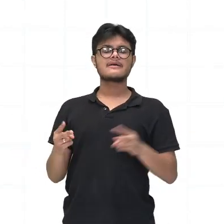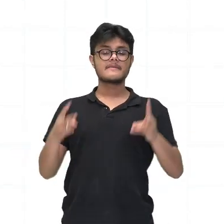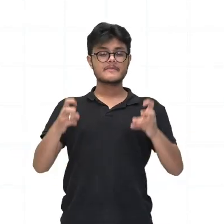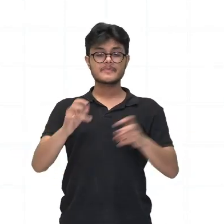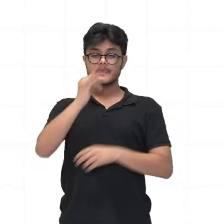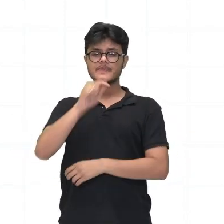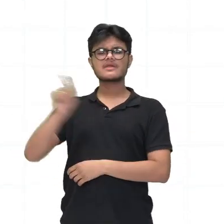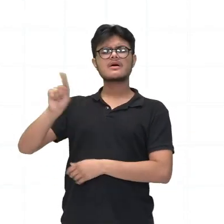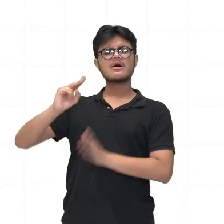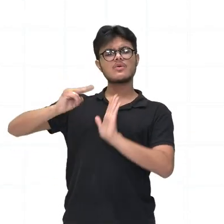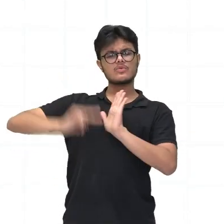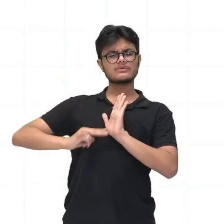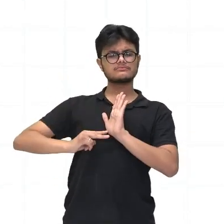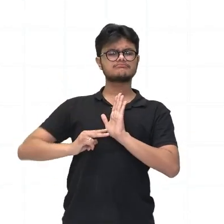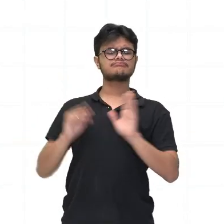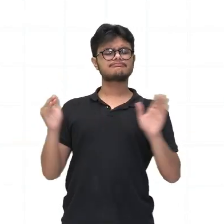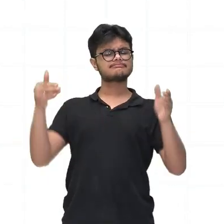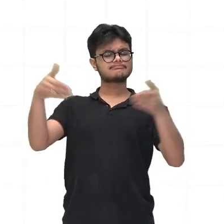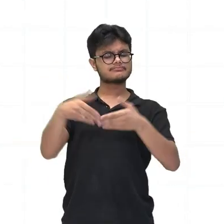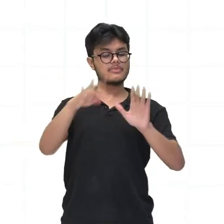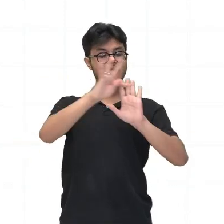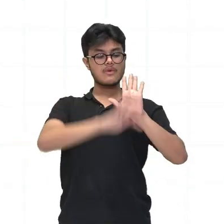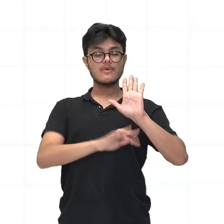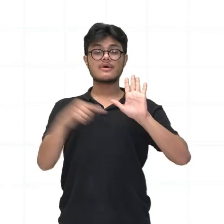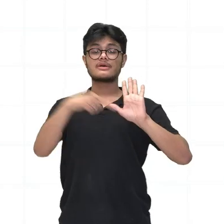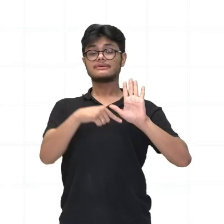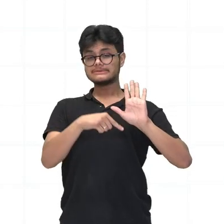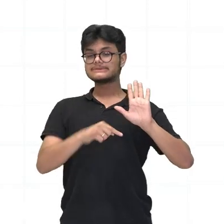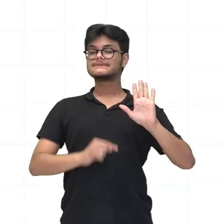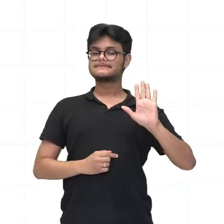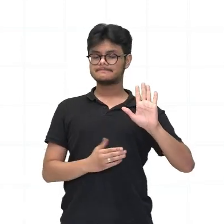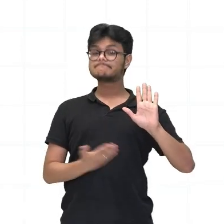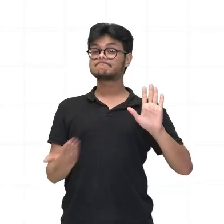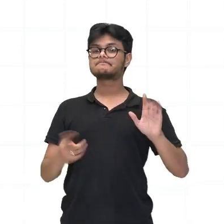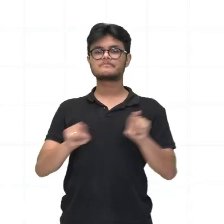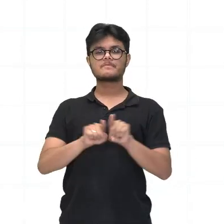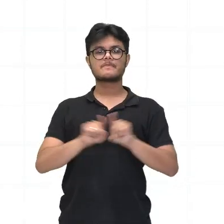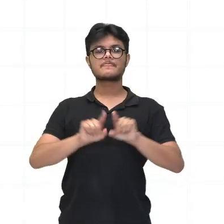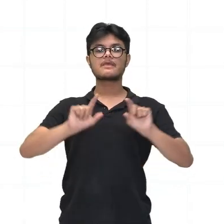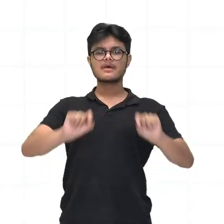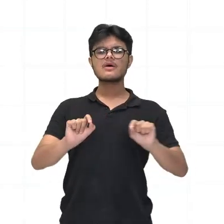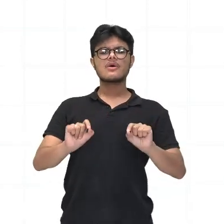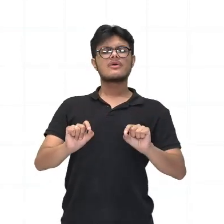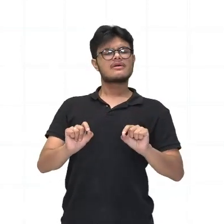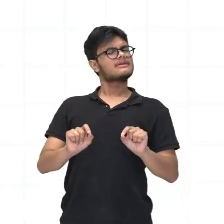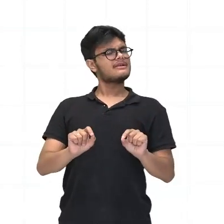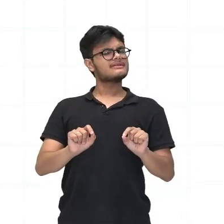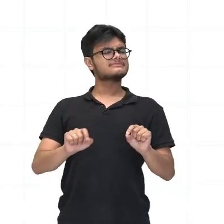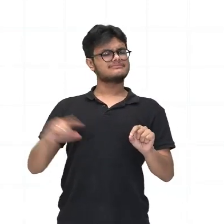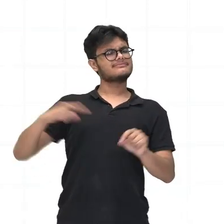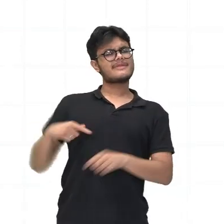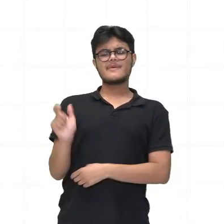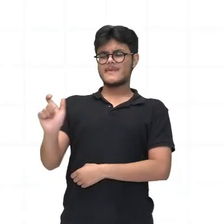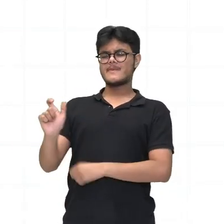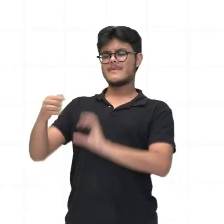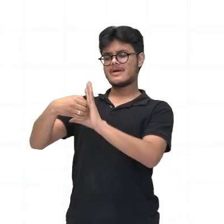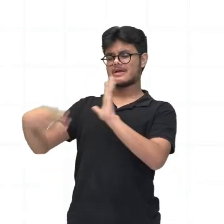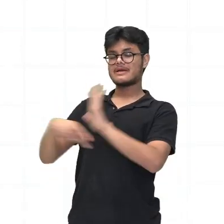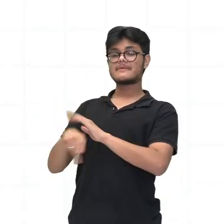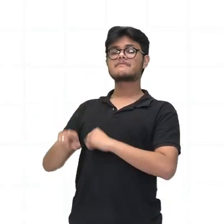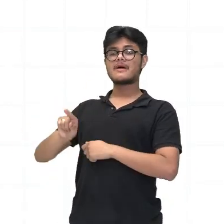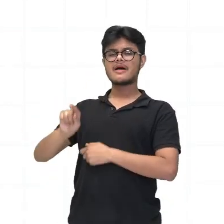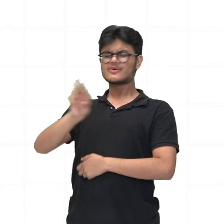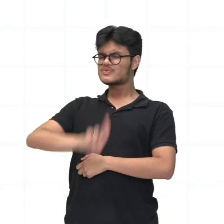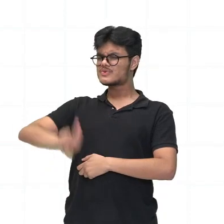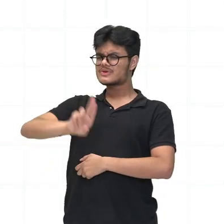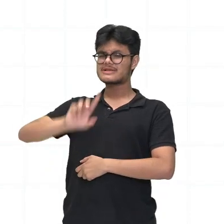vamos ler com atenção, porque é um soneto composto a partir de um objeto que nós temos aí no nosso cotidiano. Na cozinha de